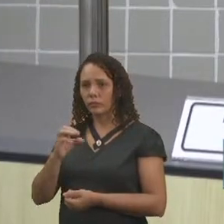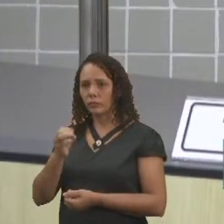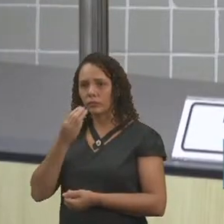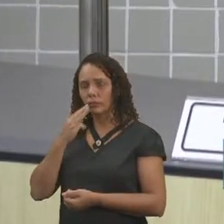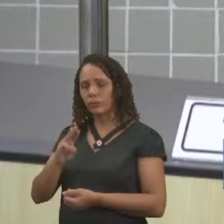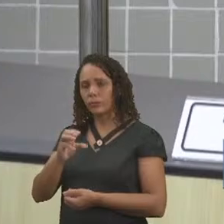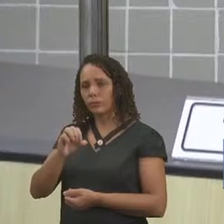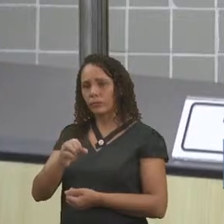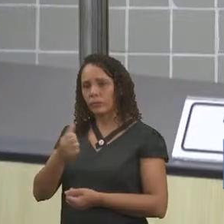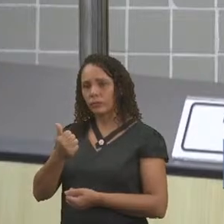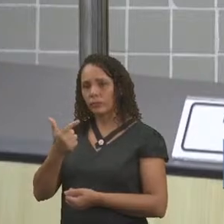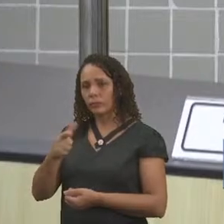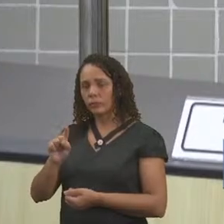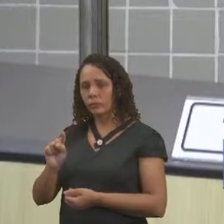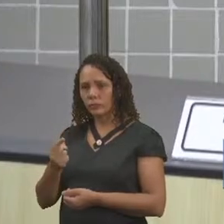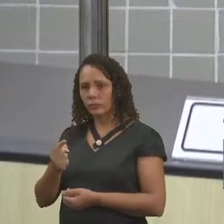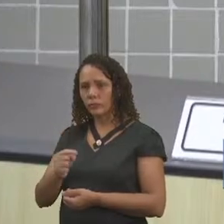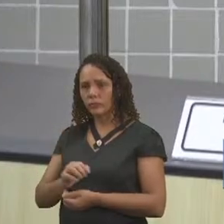302.912.000,